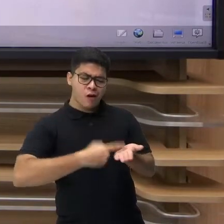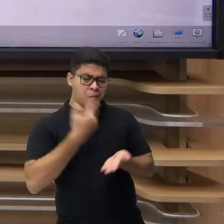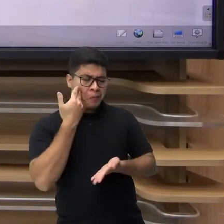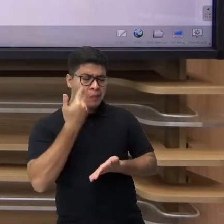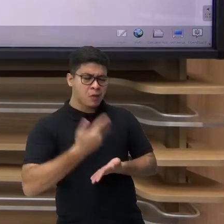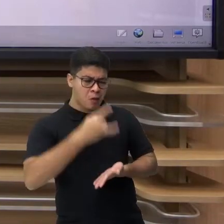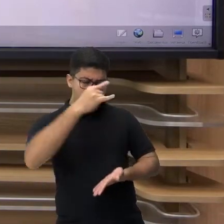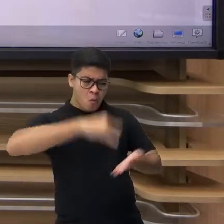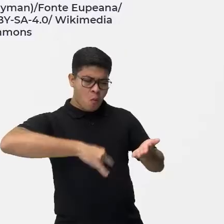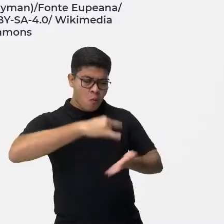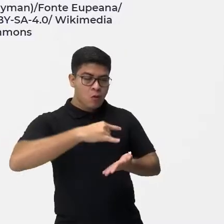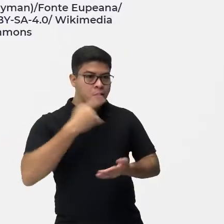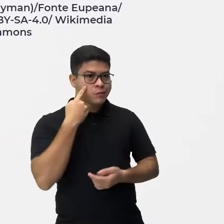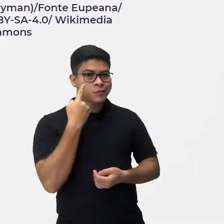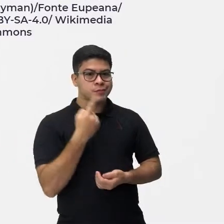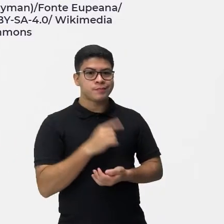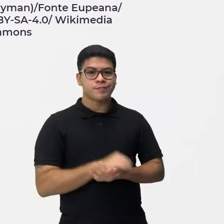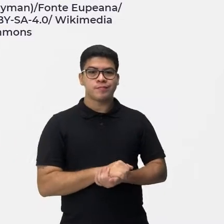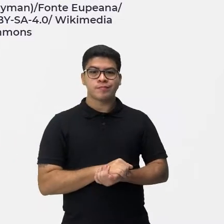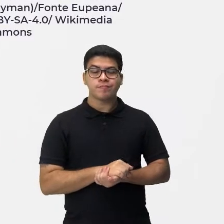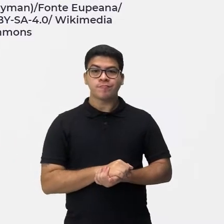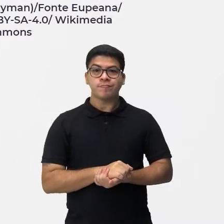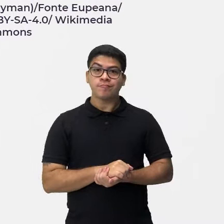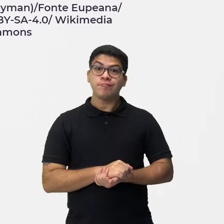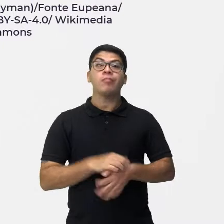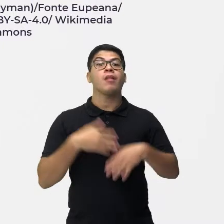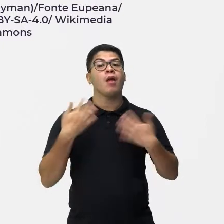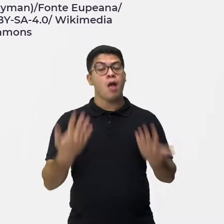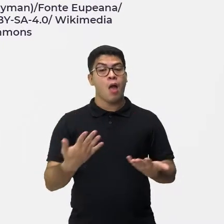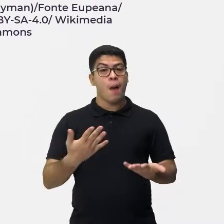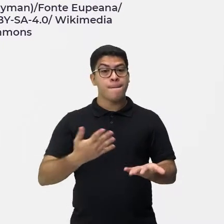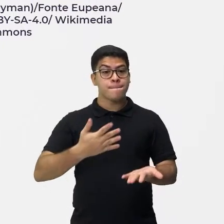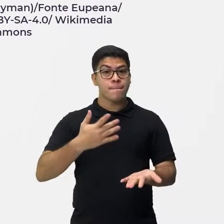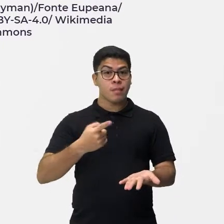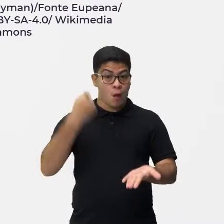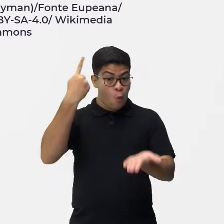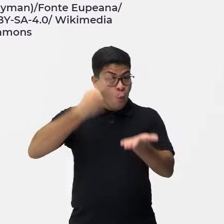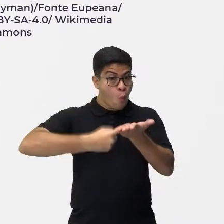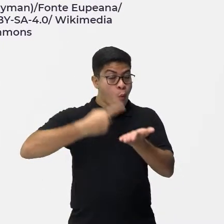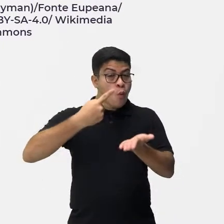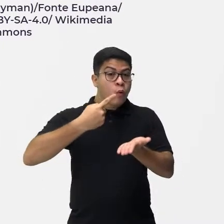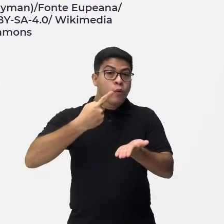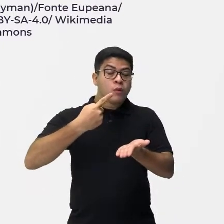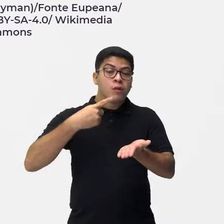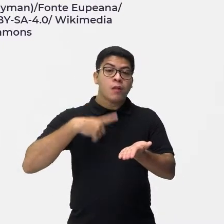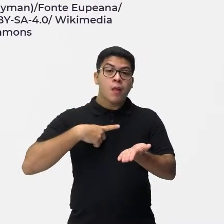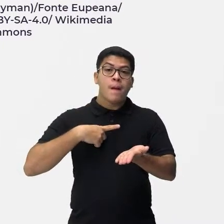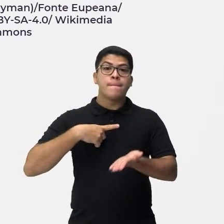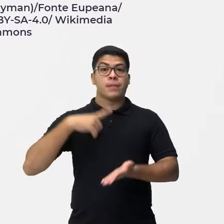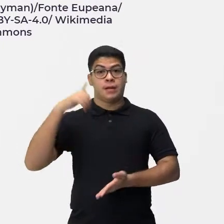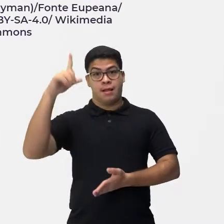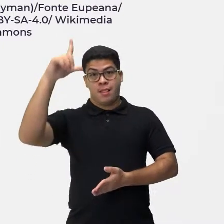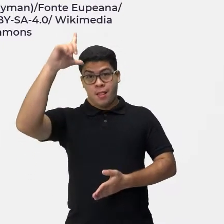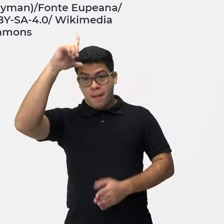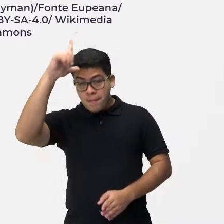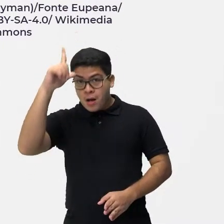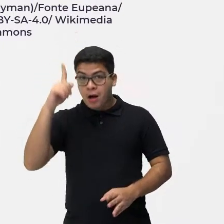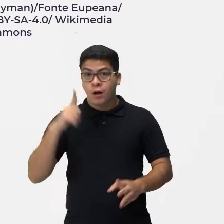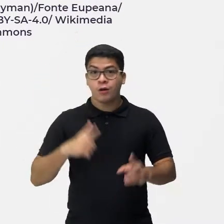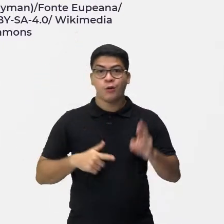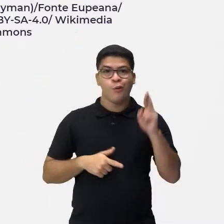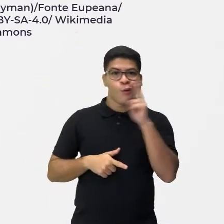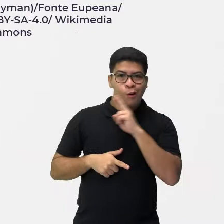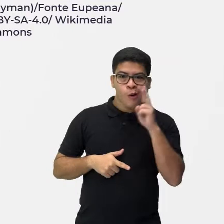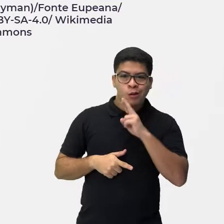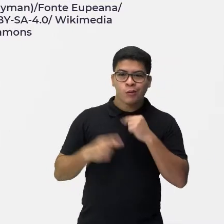acordo é esse? A gente vai ver aqui, né? O Pacto Germânico-Soviético, um pacto de não agressão. E